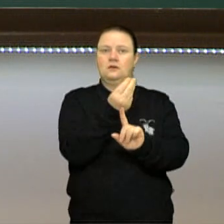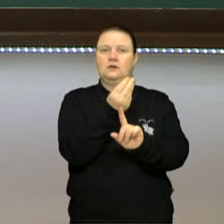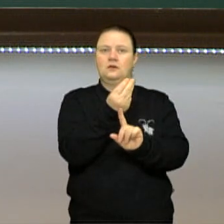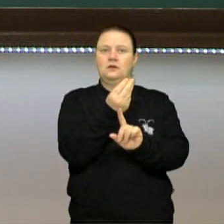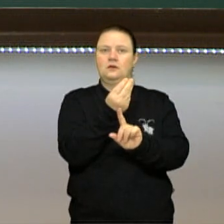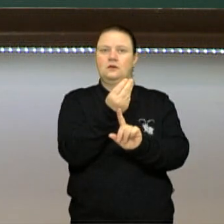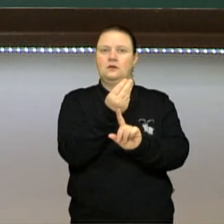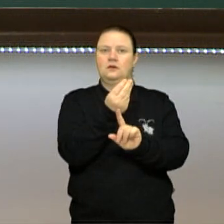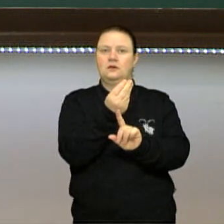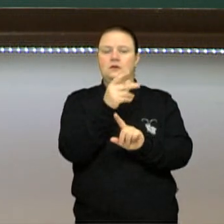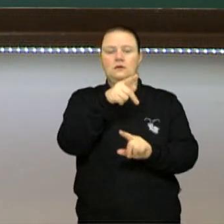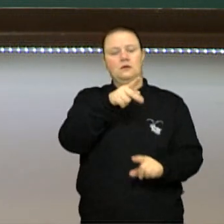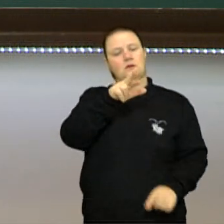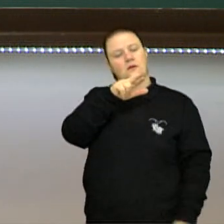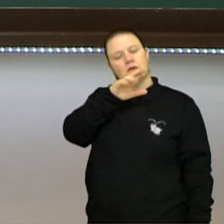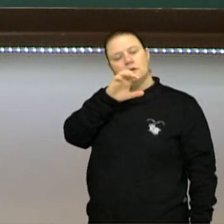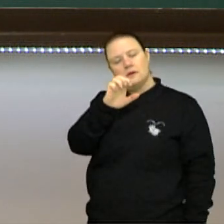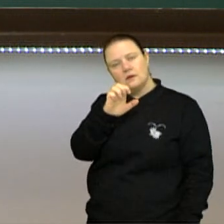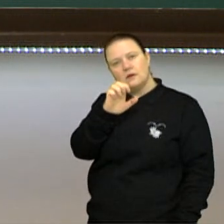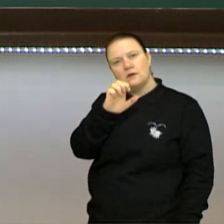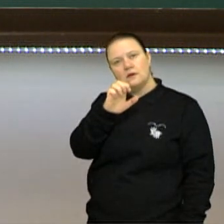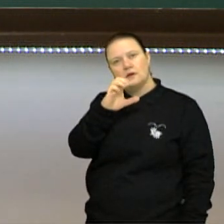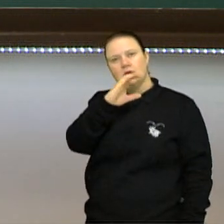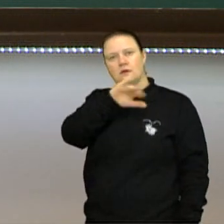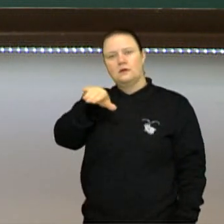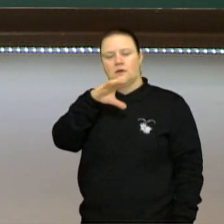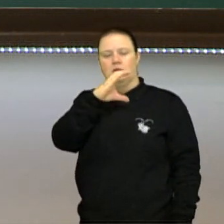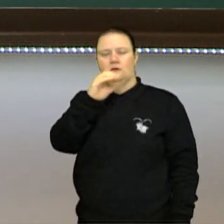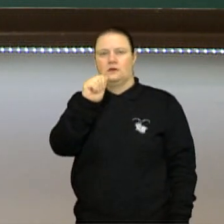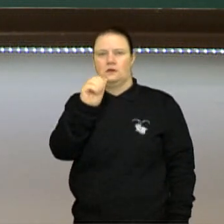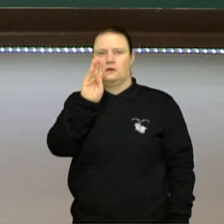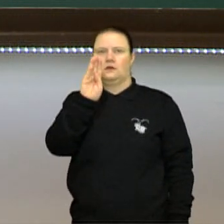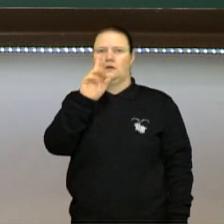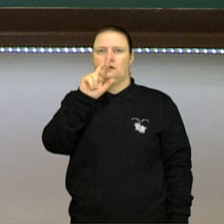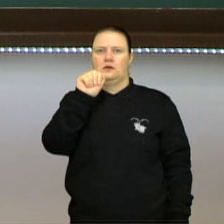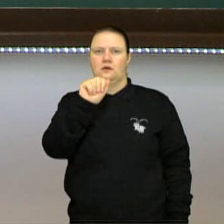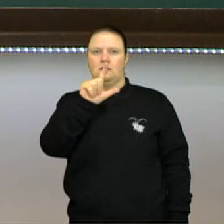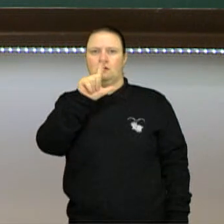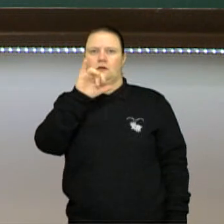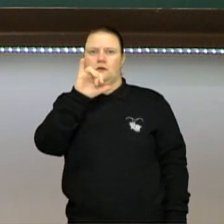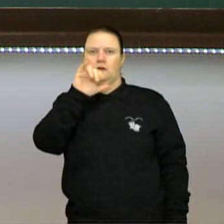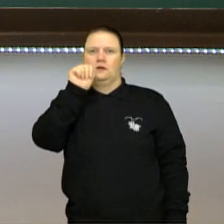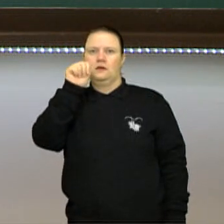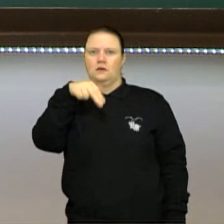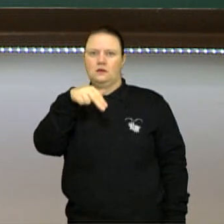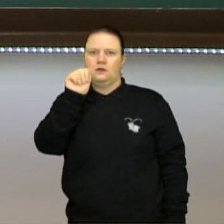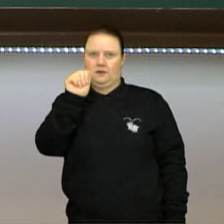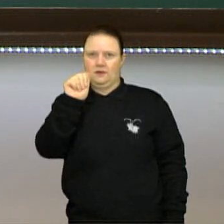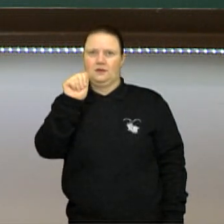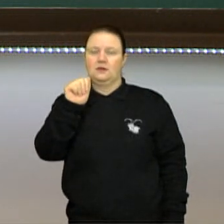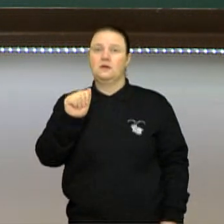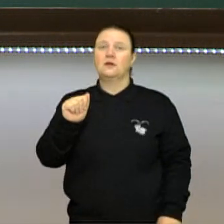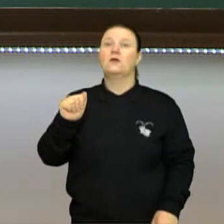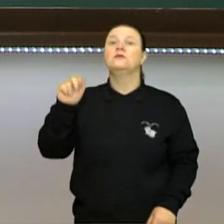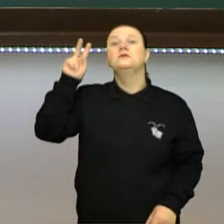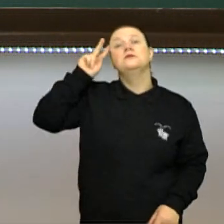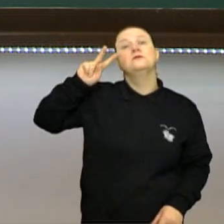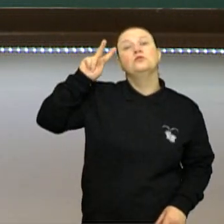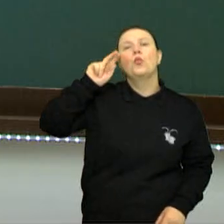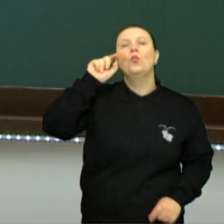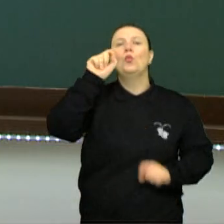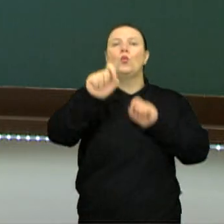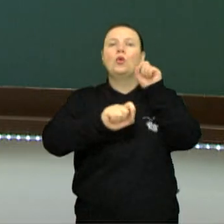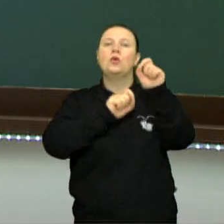mesmo? Arte pré-cabraliana. Olha que termo diferente, né? A prof tem que pausar aqui para não errar. Que é a